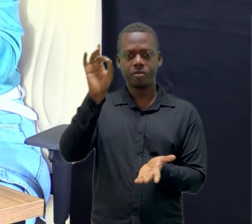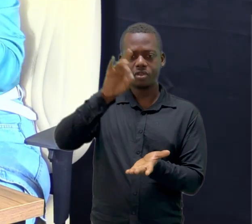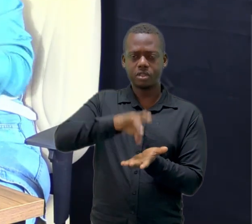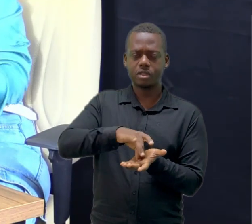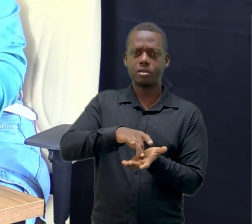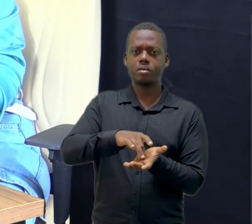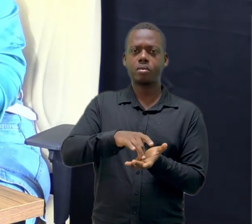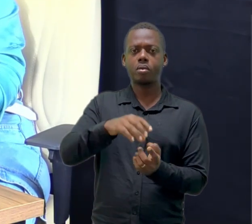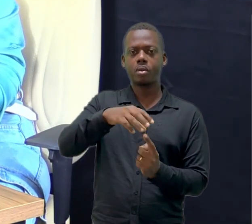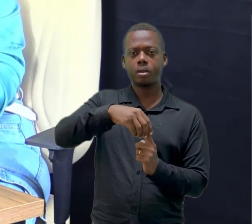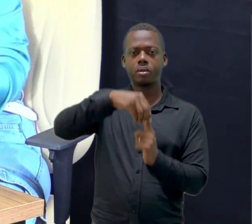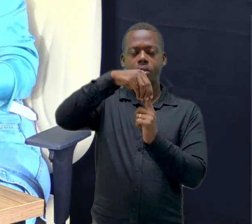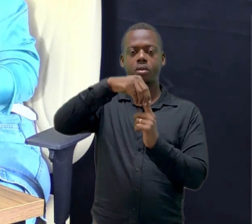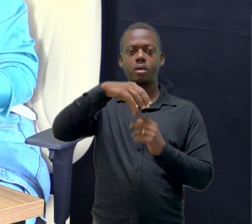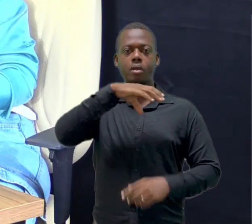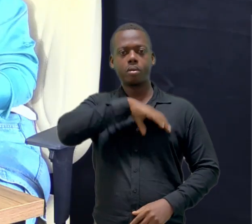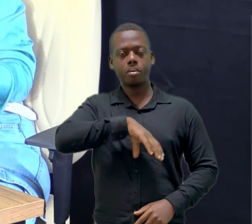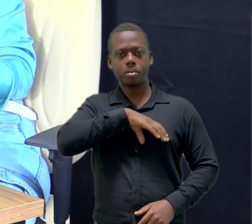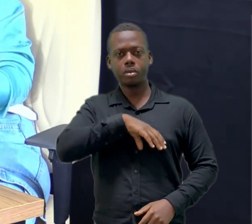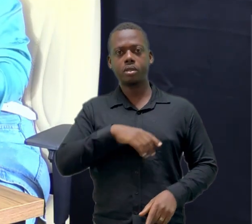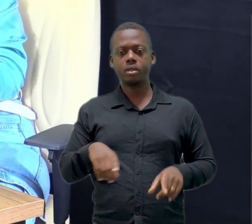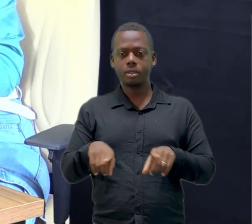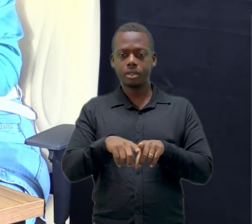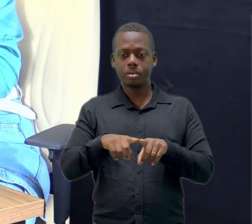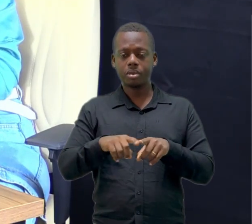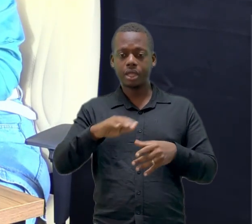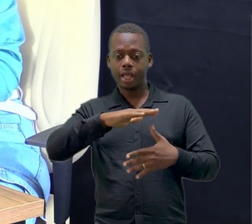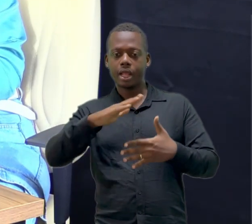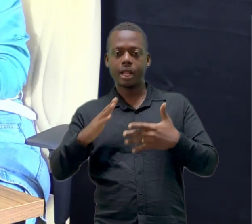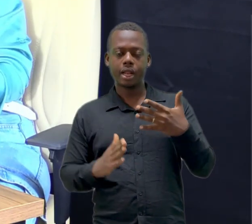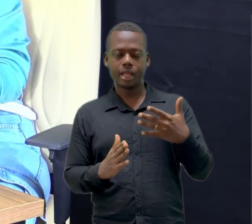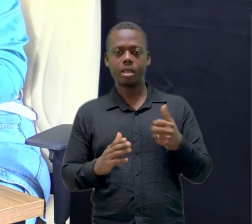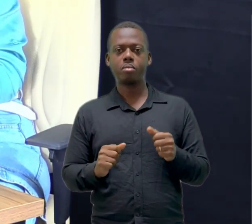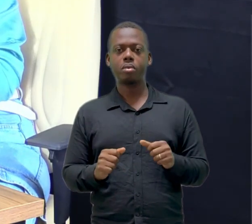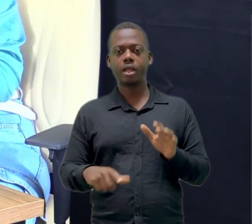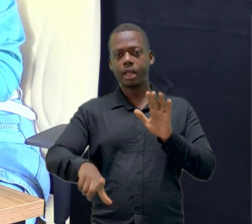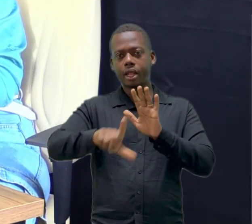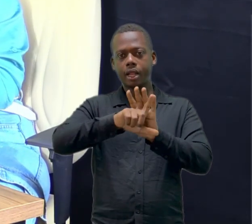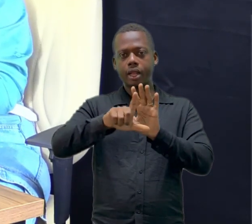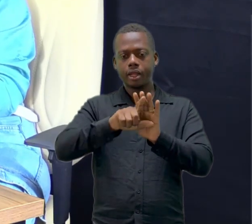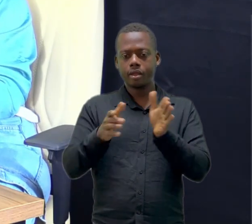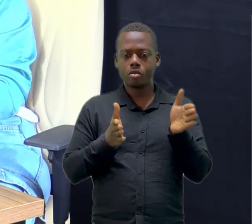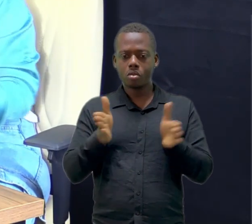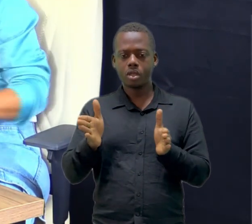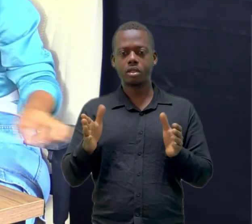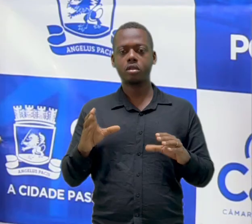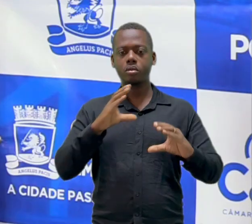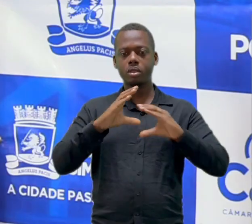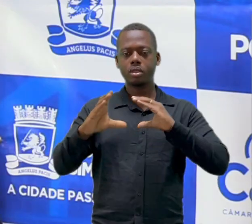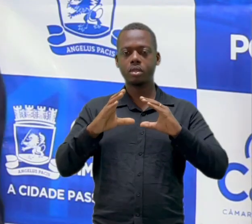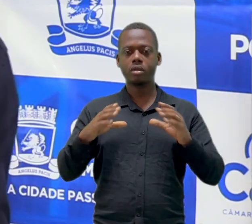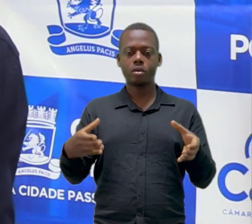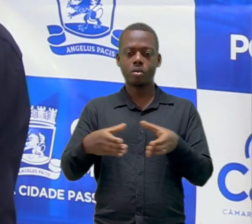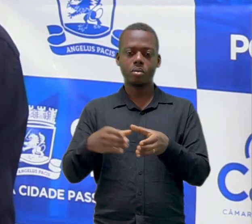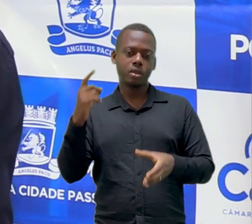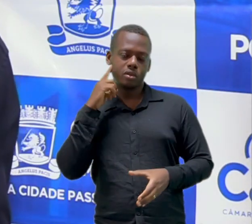temos uma língua que é o português. E a Libras foi reconhecida como meio de comunicação da comunidade surda. A gente vai